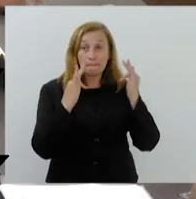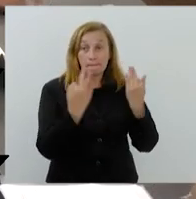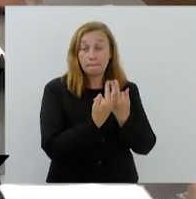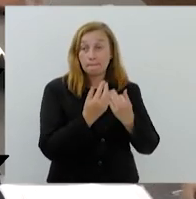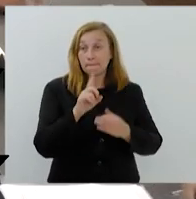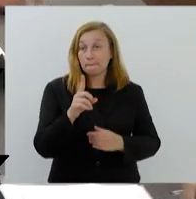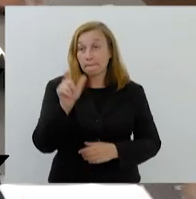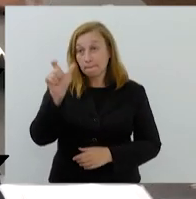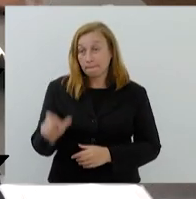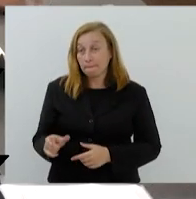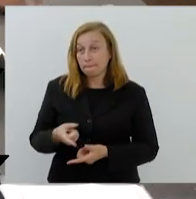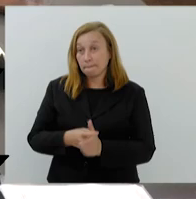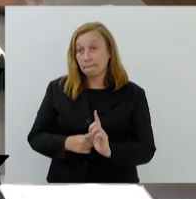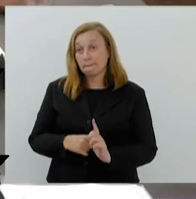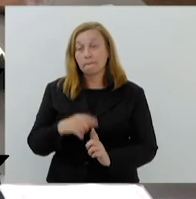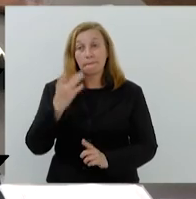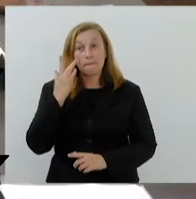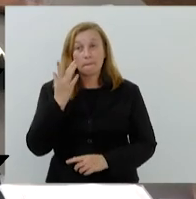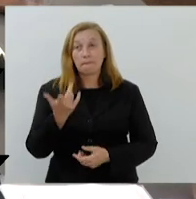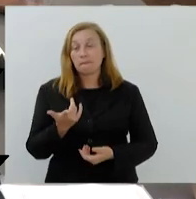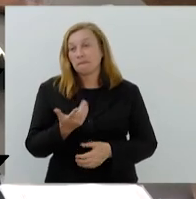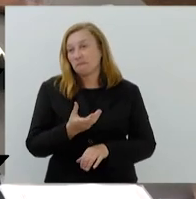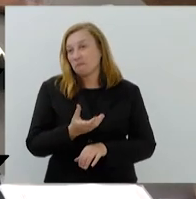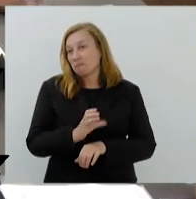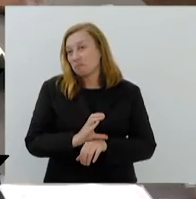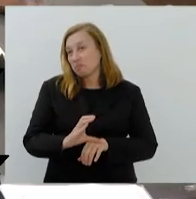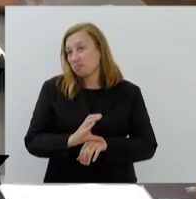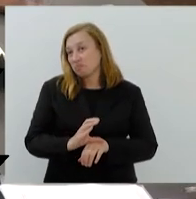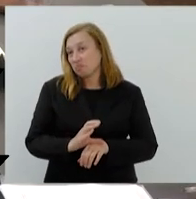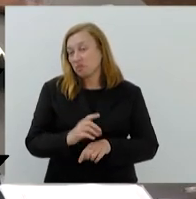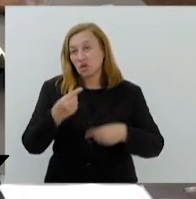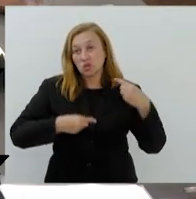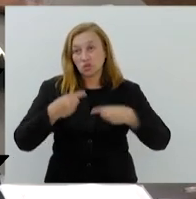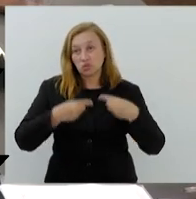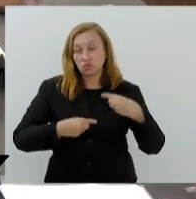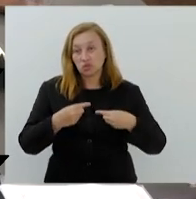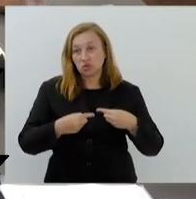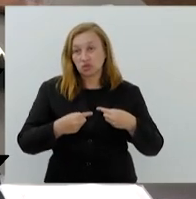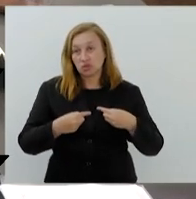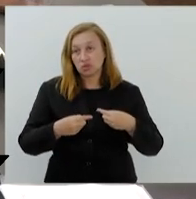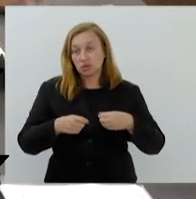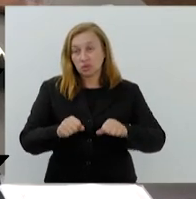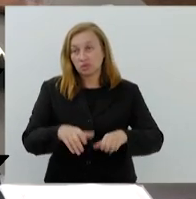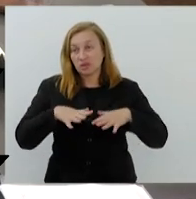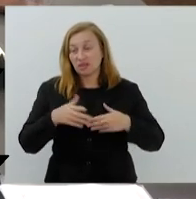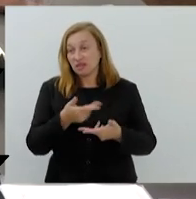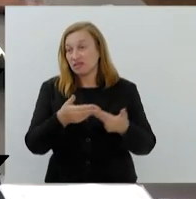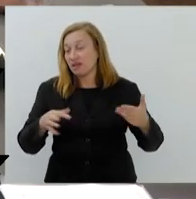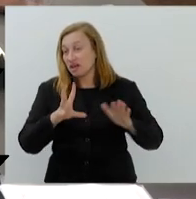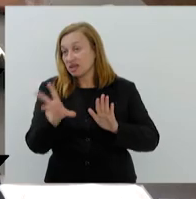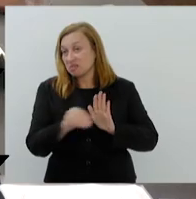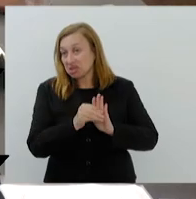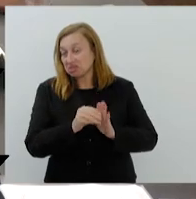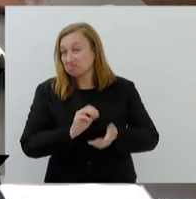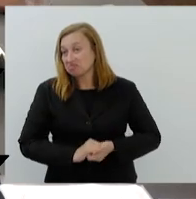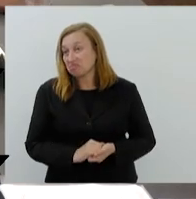Acho que a gente pode dar constitucionalidade aí o mérito. Discute no plenário que vai ter uma enxurrada de emendas. Porque